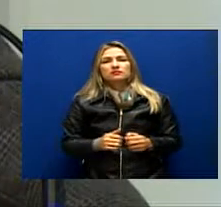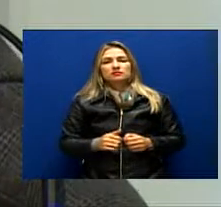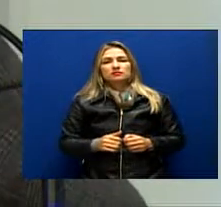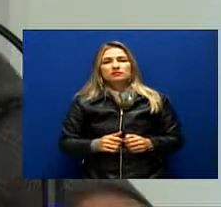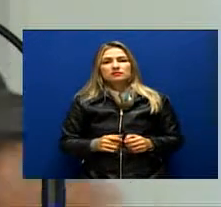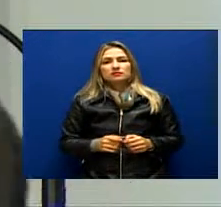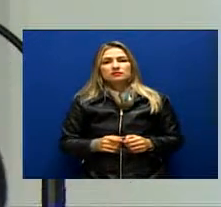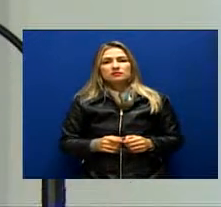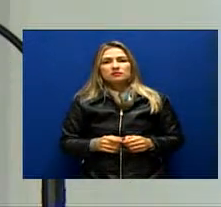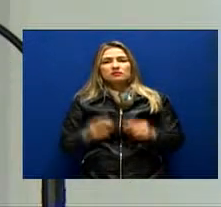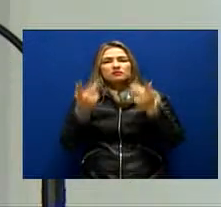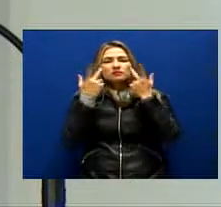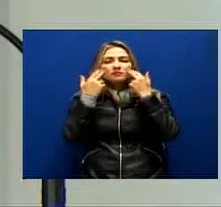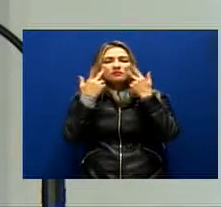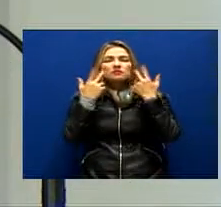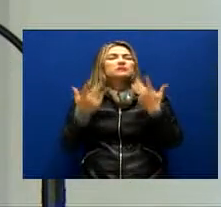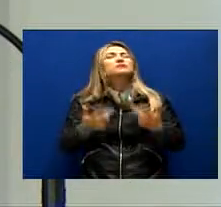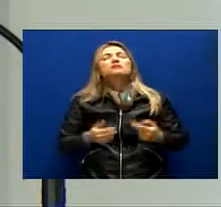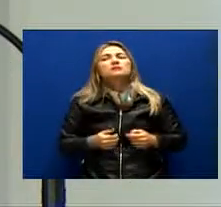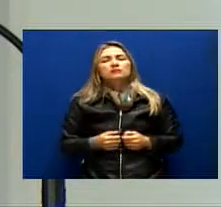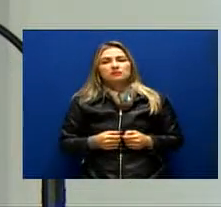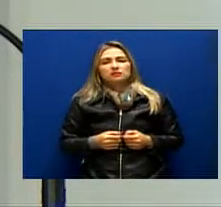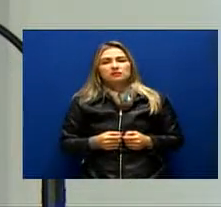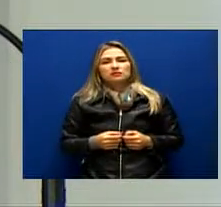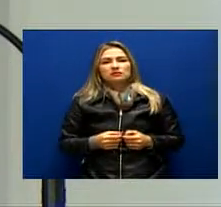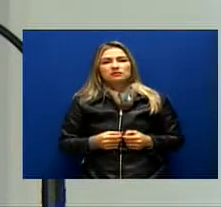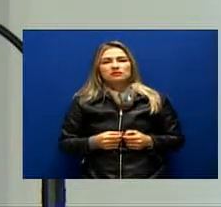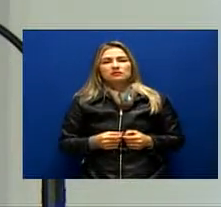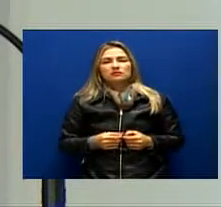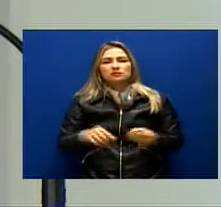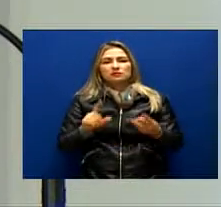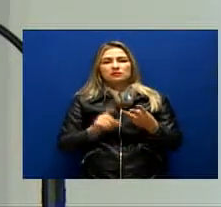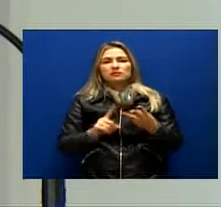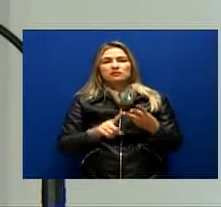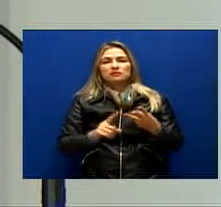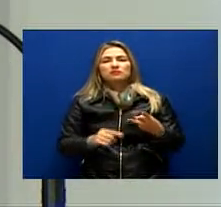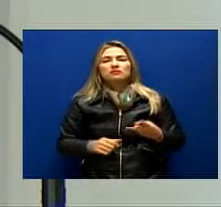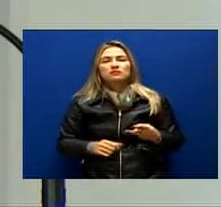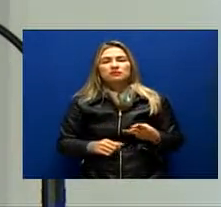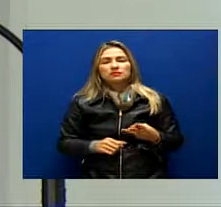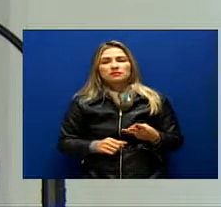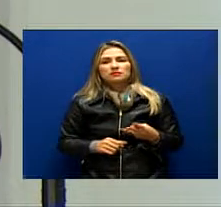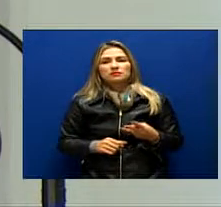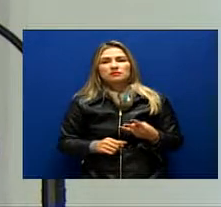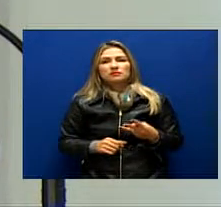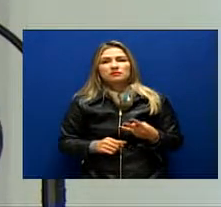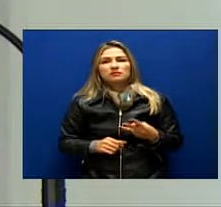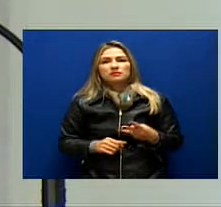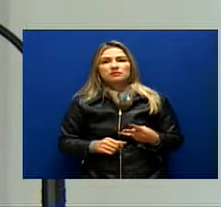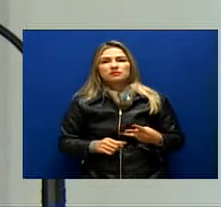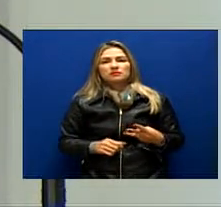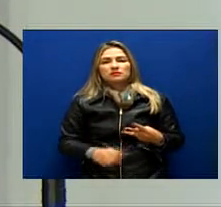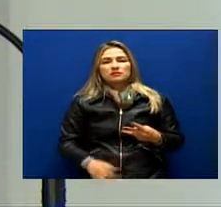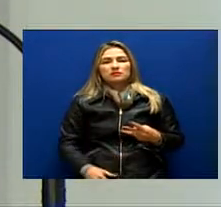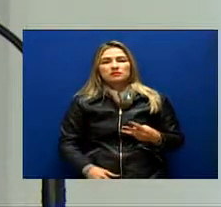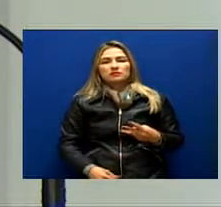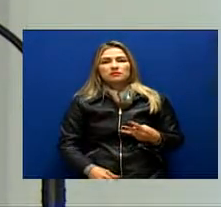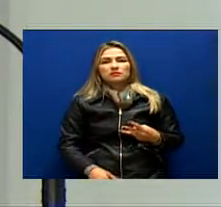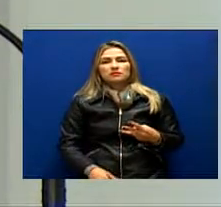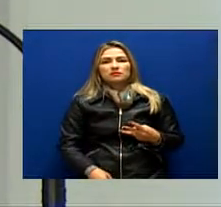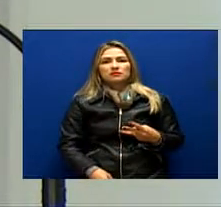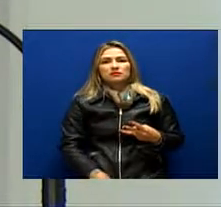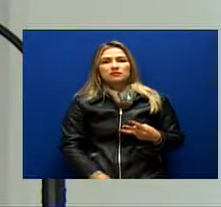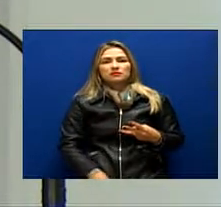bem. O terceiro ponto da vitimização. Eu